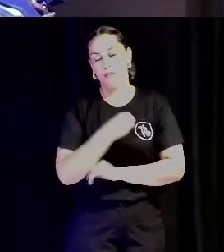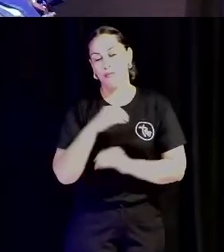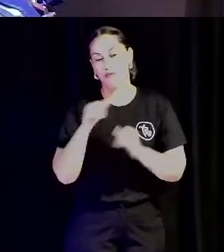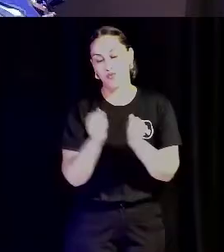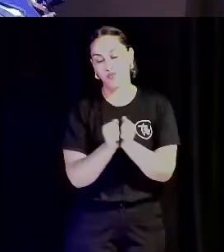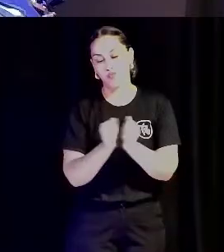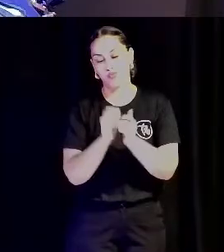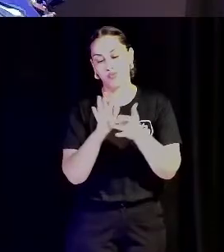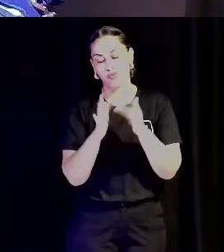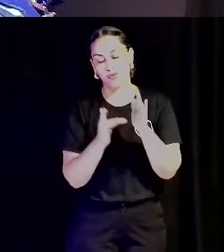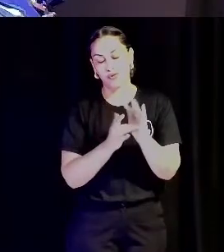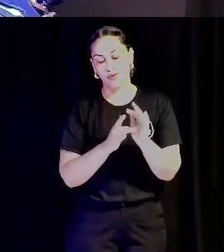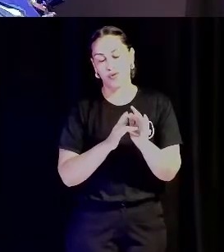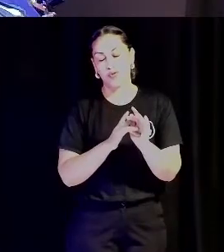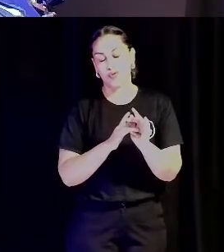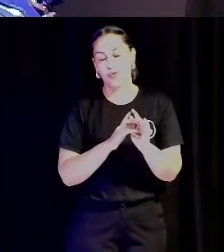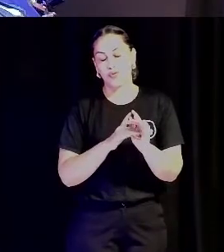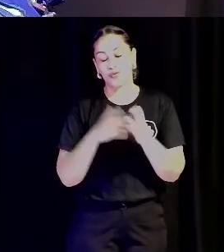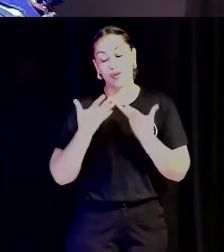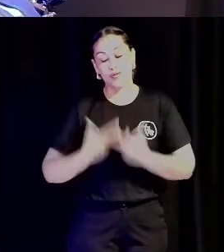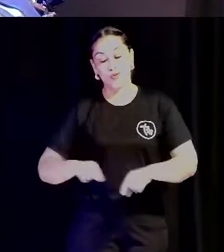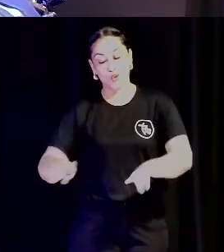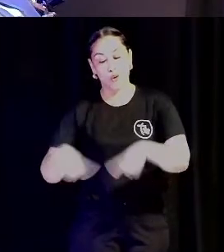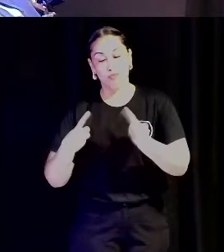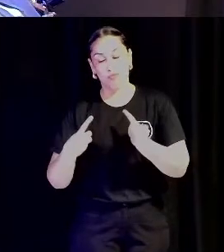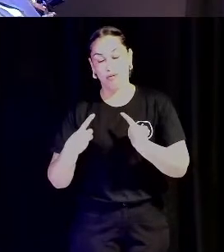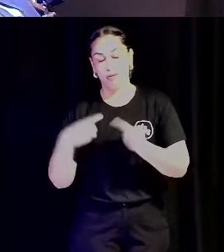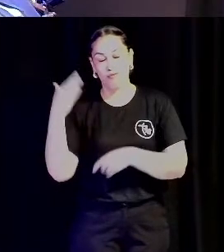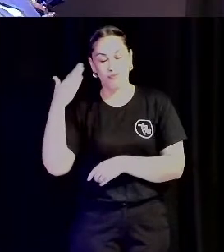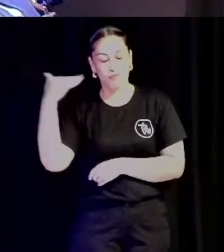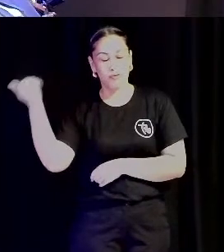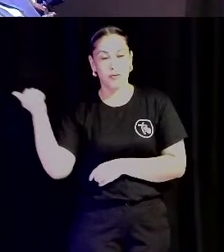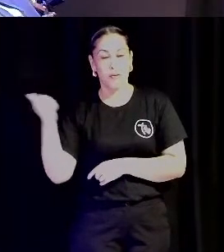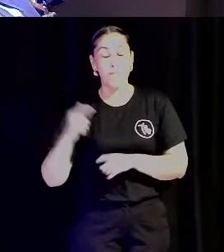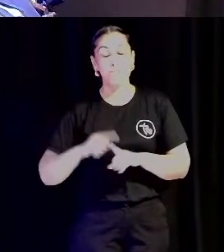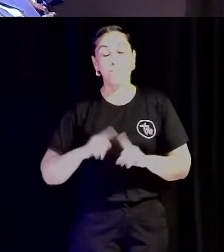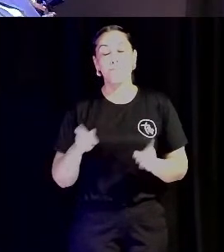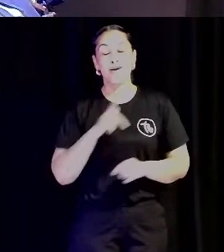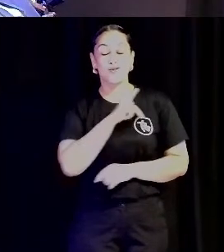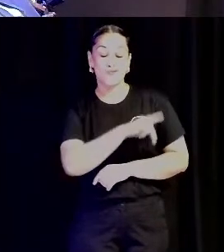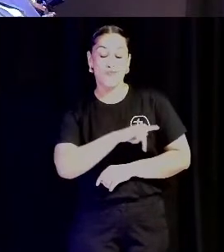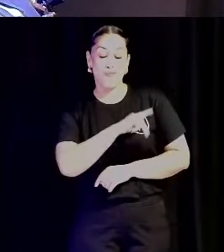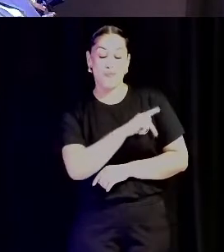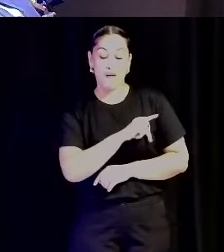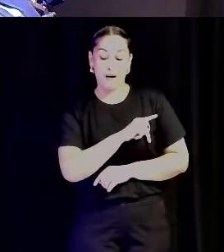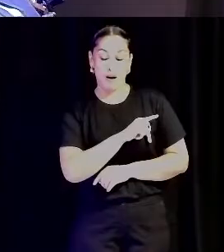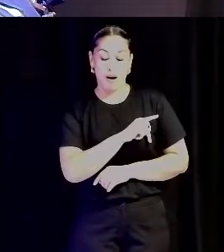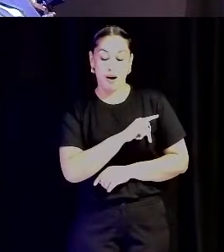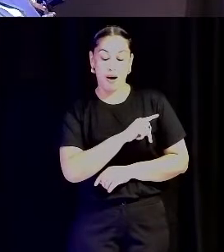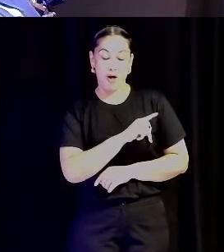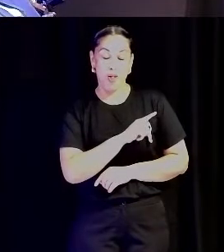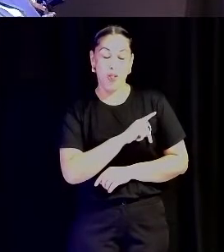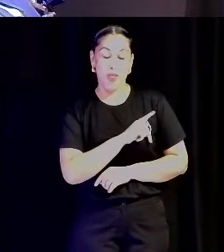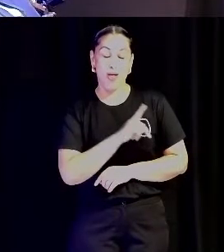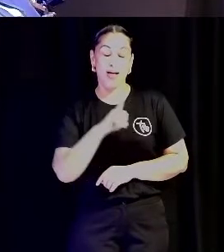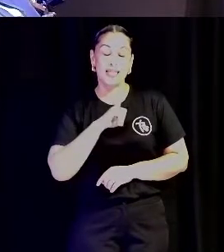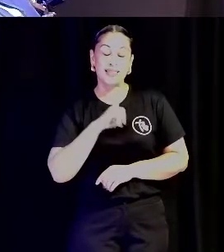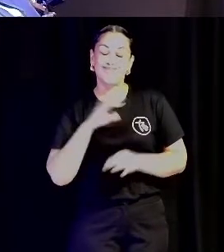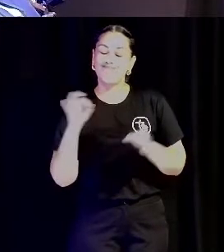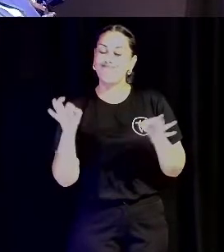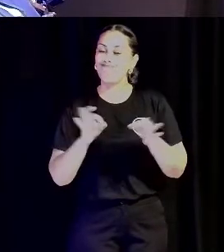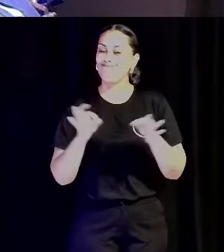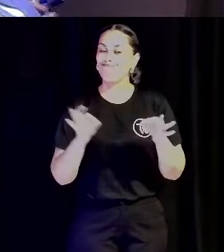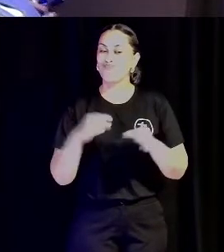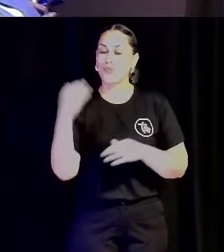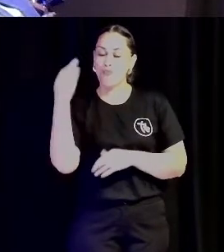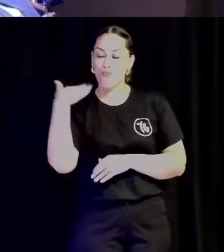desafio desse chamado, ele sem dúvida não só tinha convicção do seu